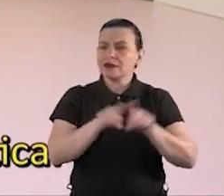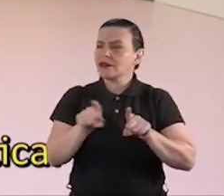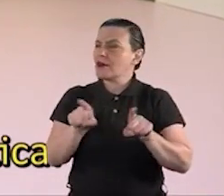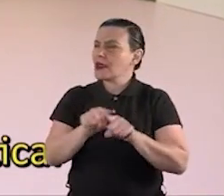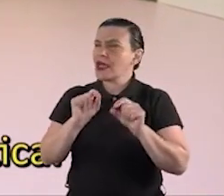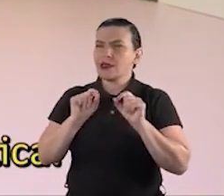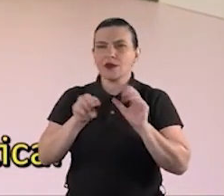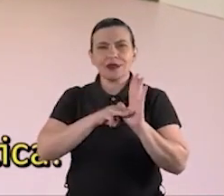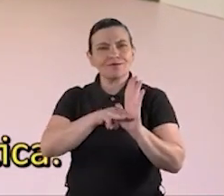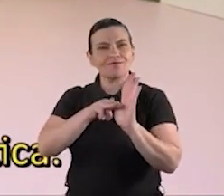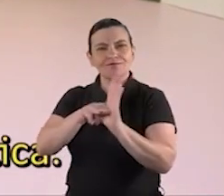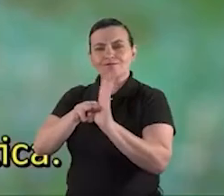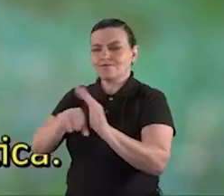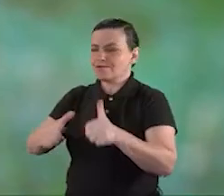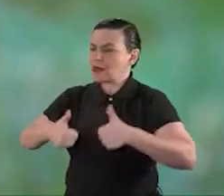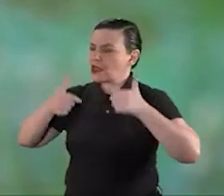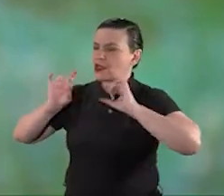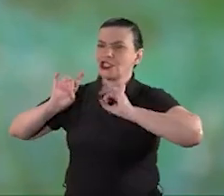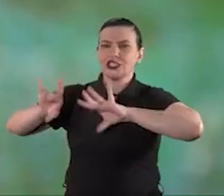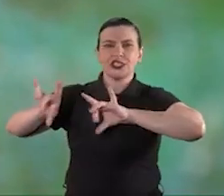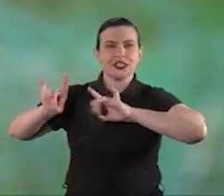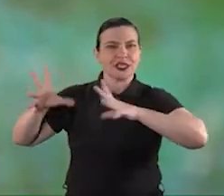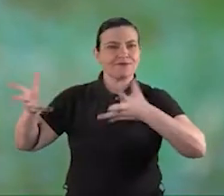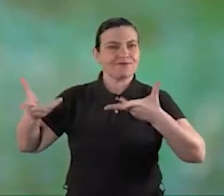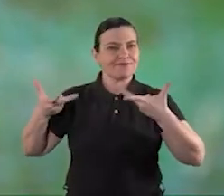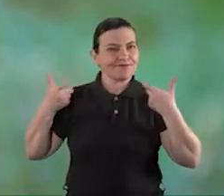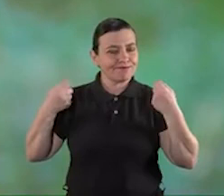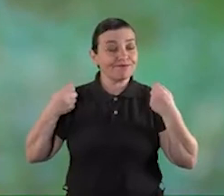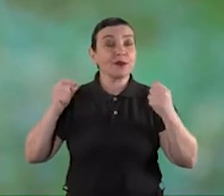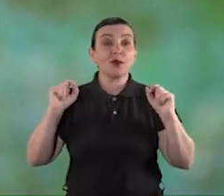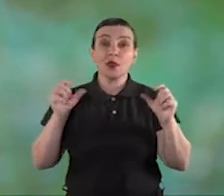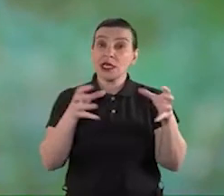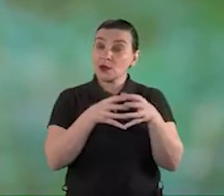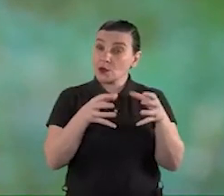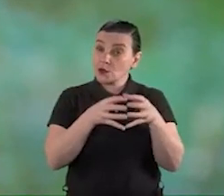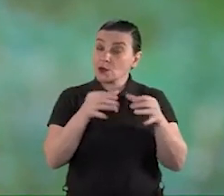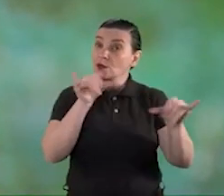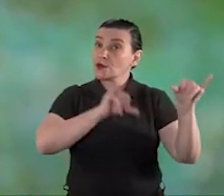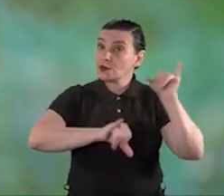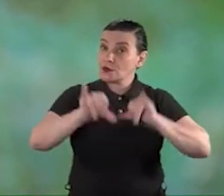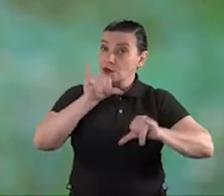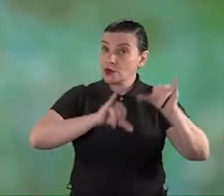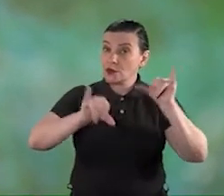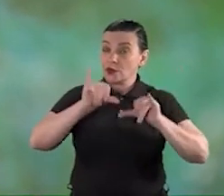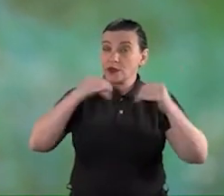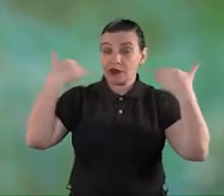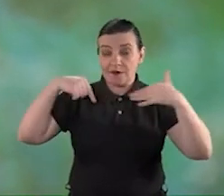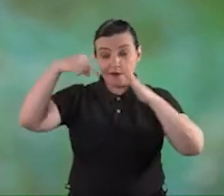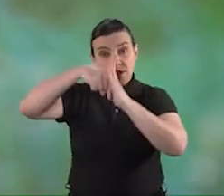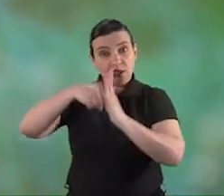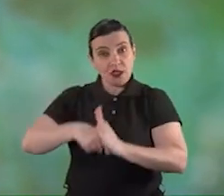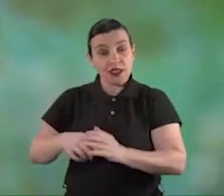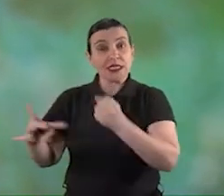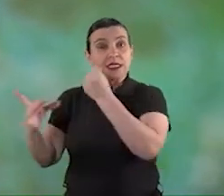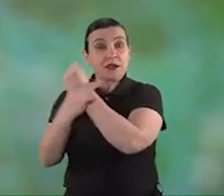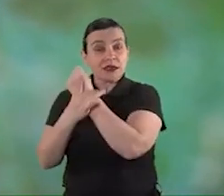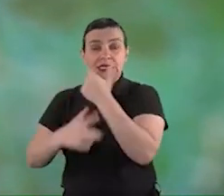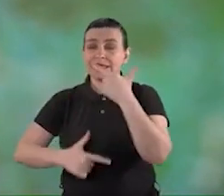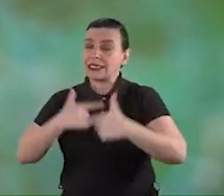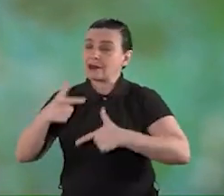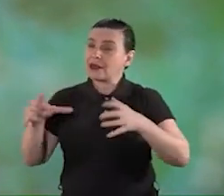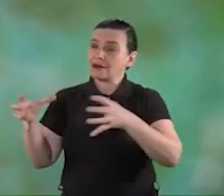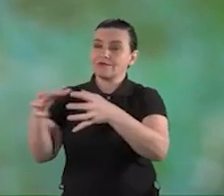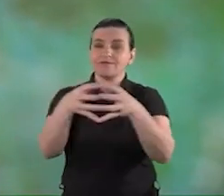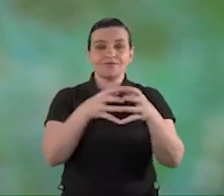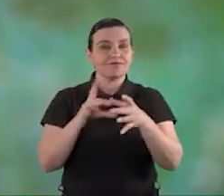dos melhores métodos de técnica artística especialistas em química fisiologia humana e segurança trabalham